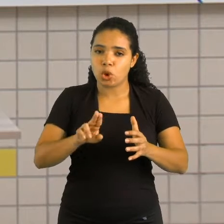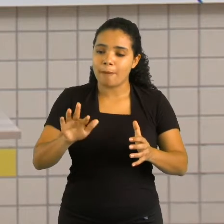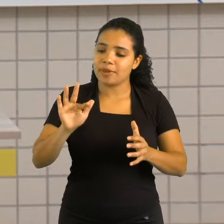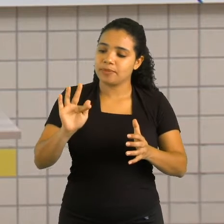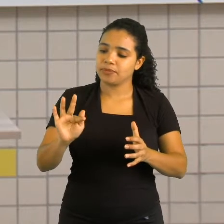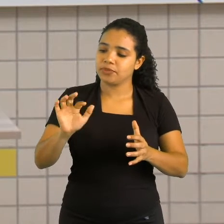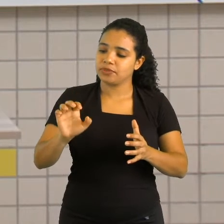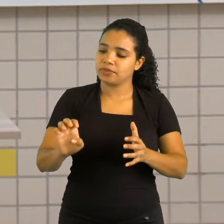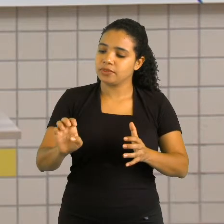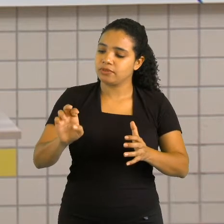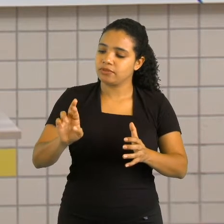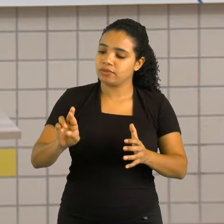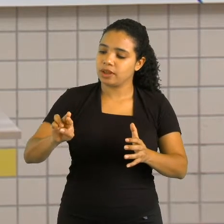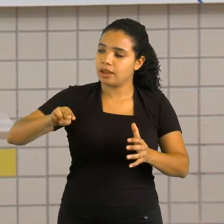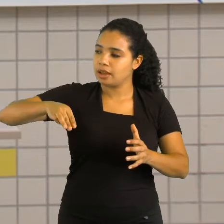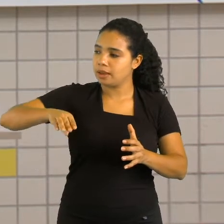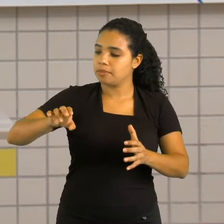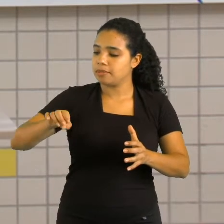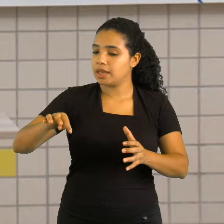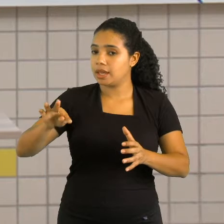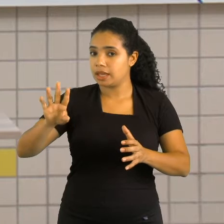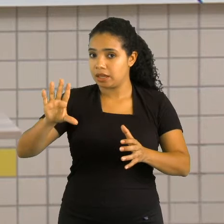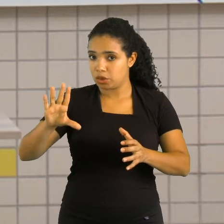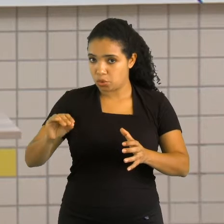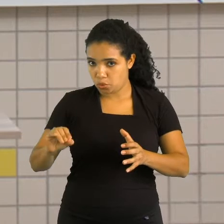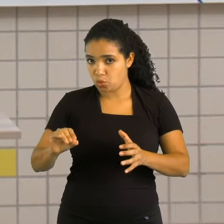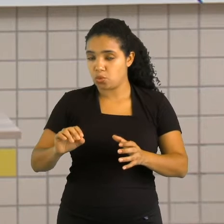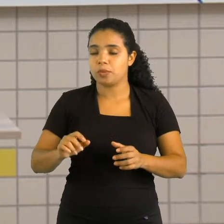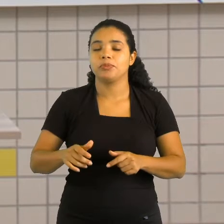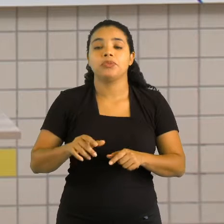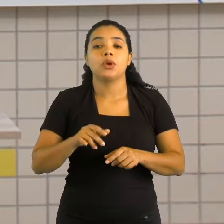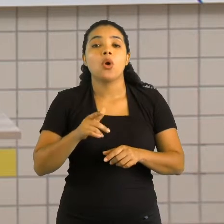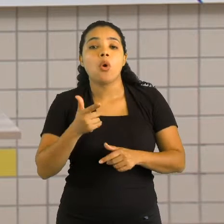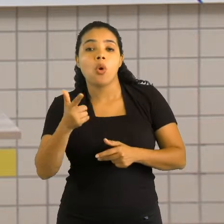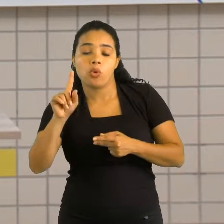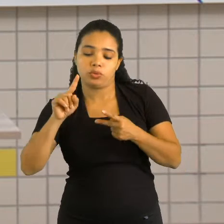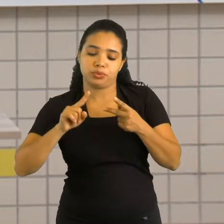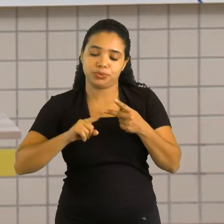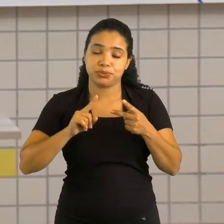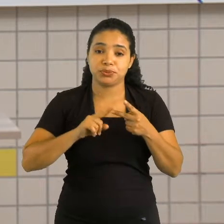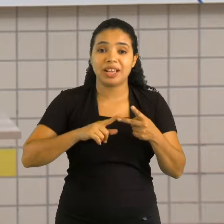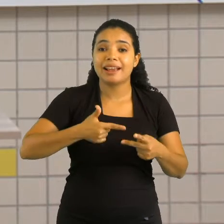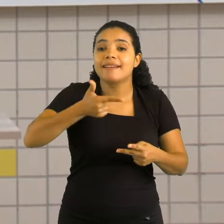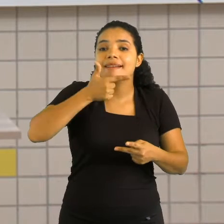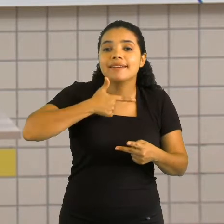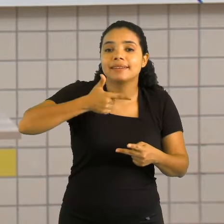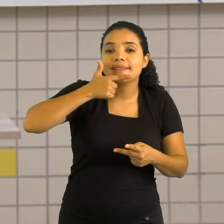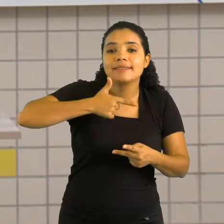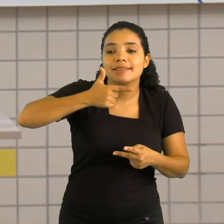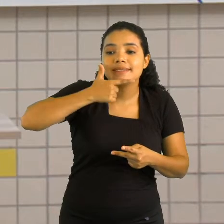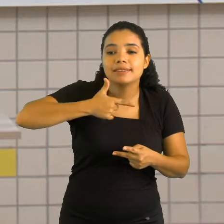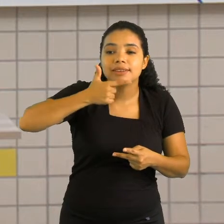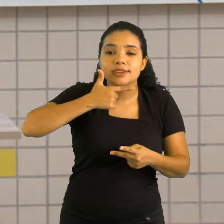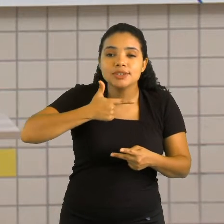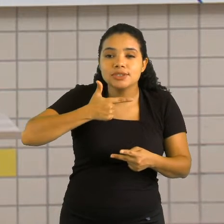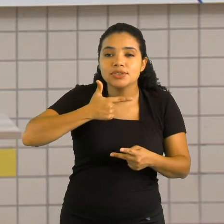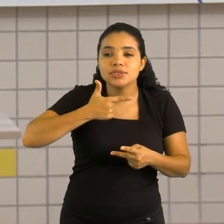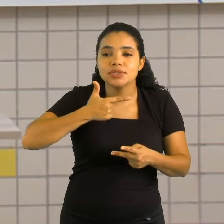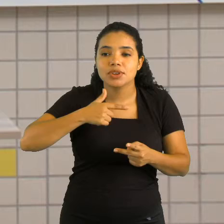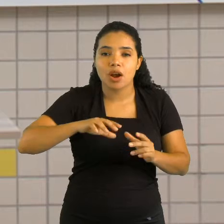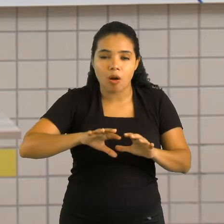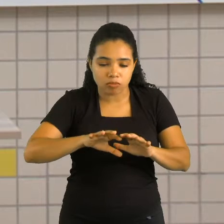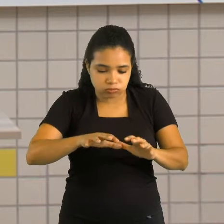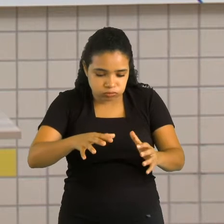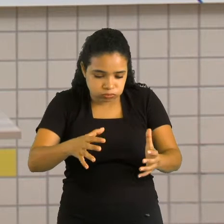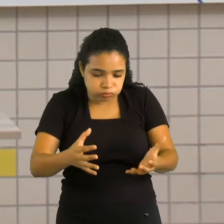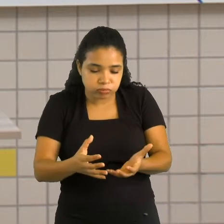fermentação, tá? O queijo também, para ele ficar, ele lá o quê?